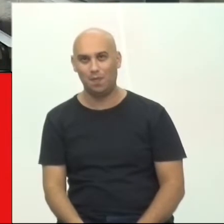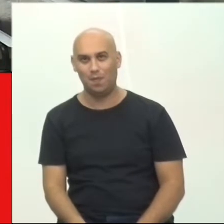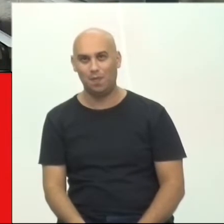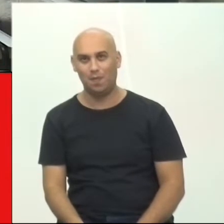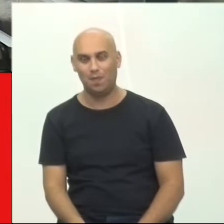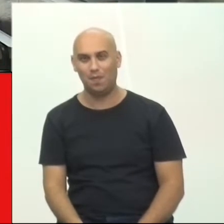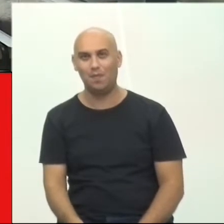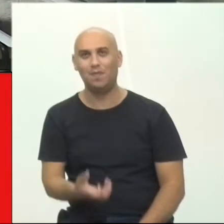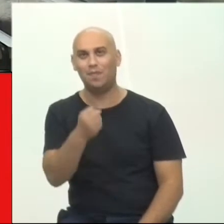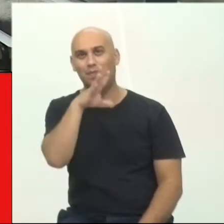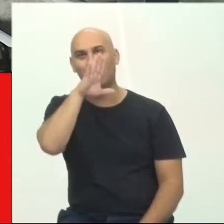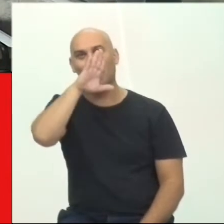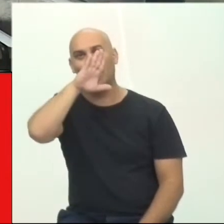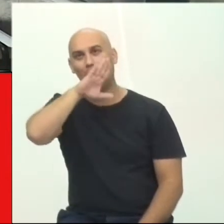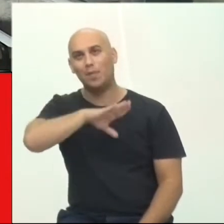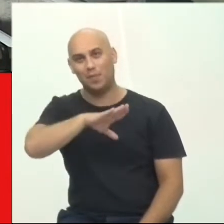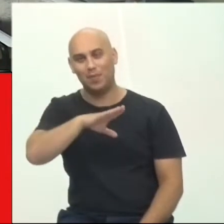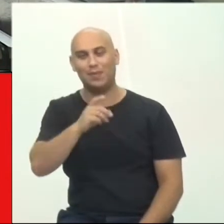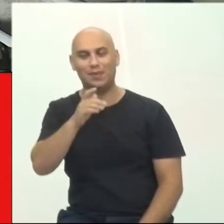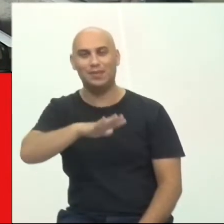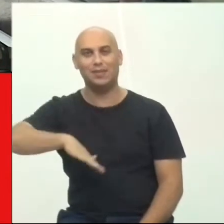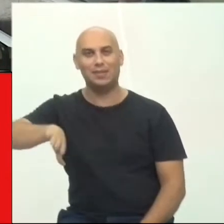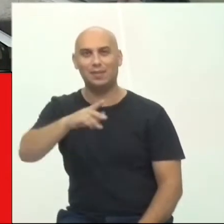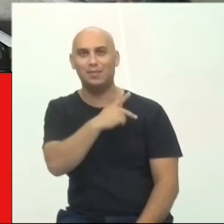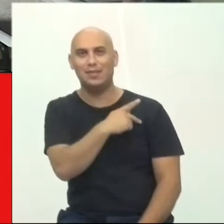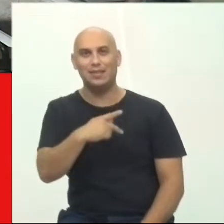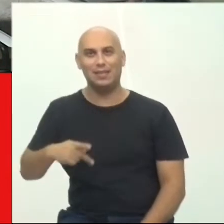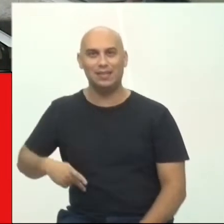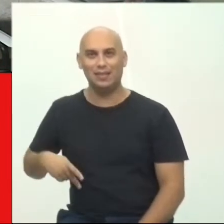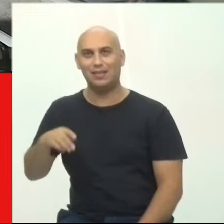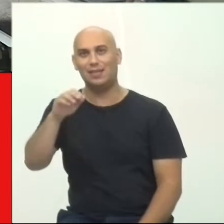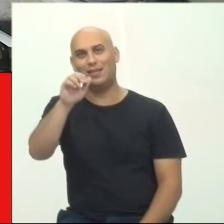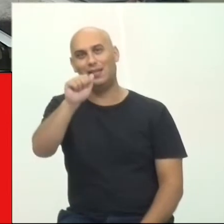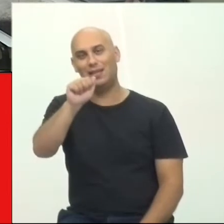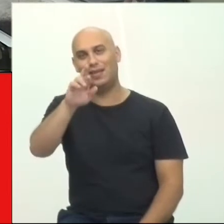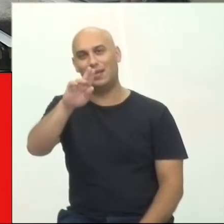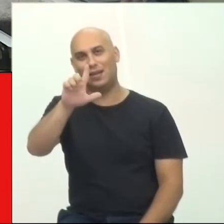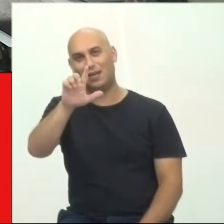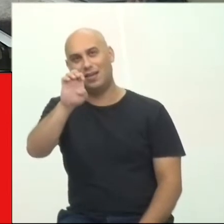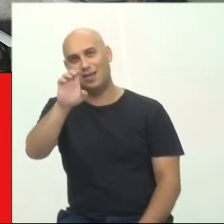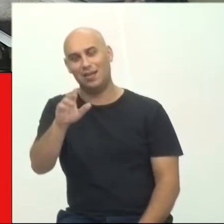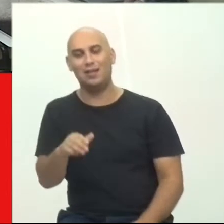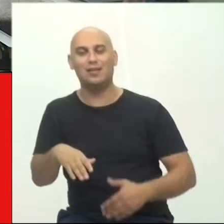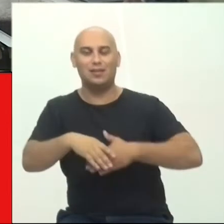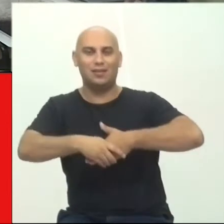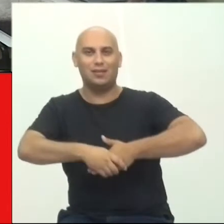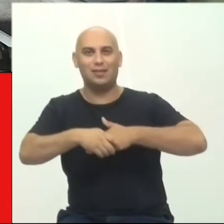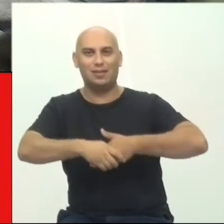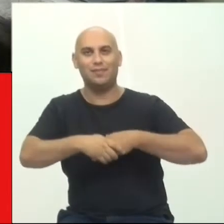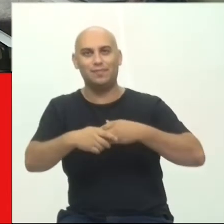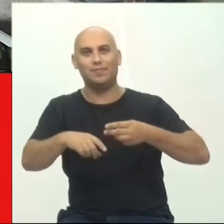Boa tarde, vereadores, todos os vereadores. Boa tarde, senhor presidente. Também cumprimentar a Suelen e a Laís, né?